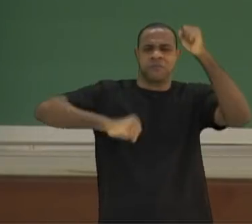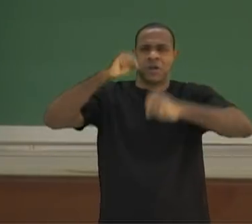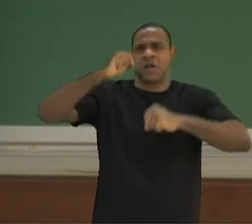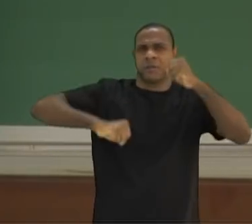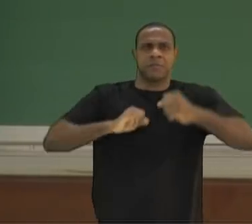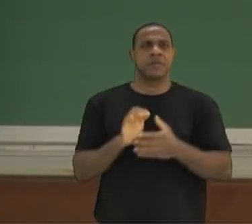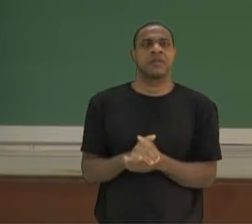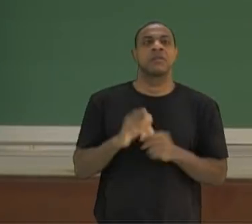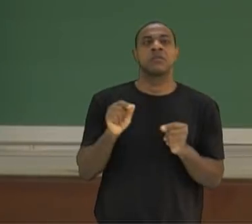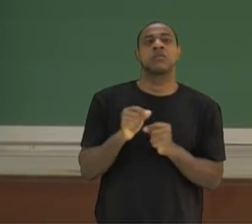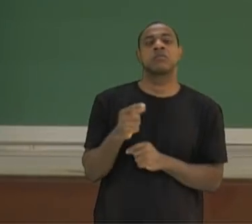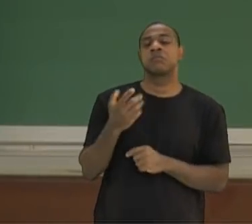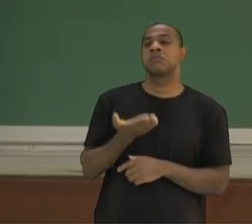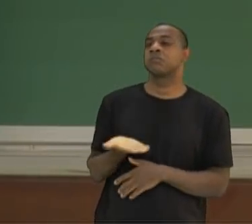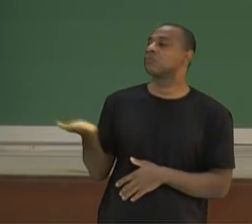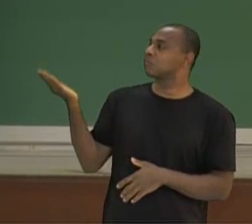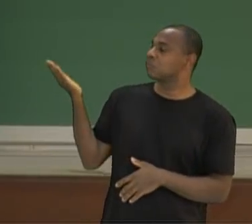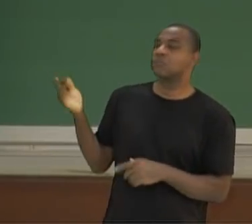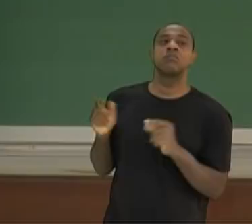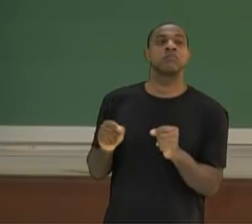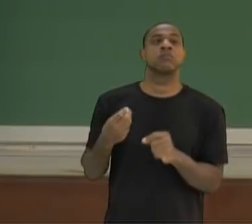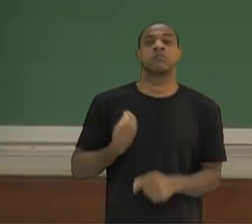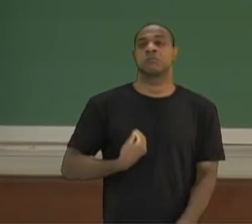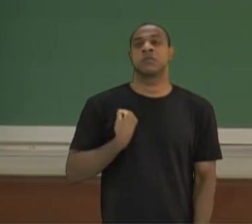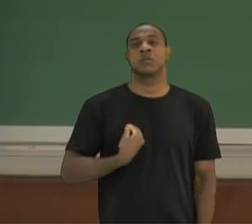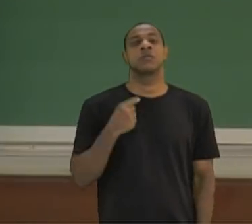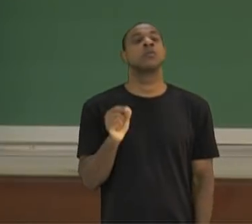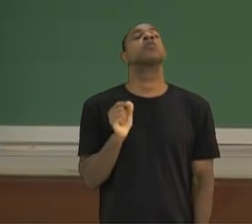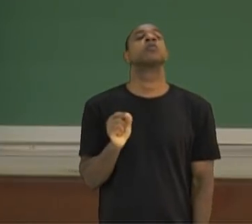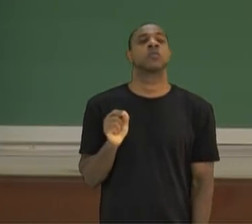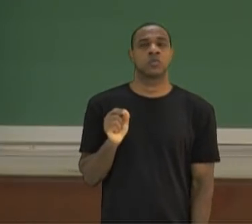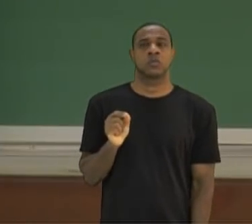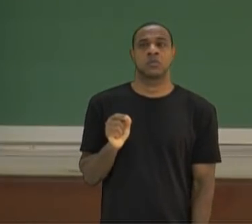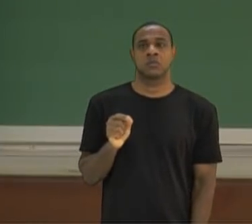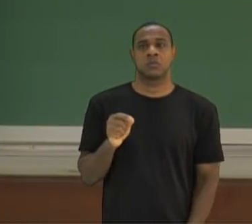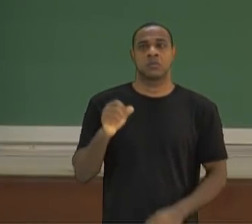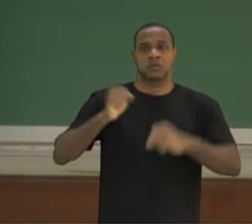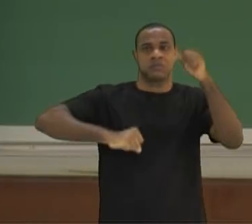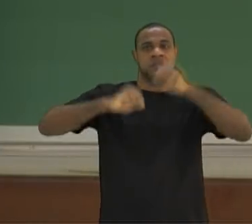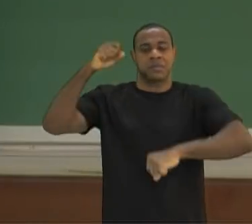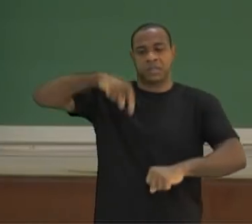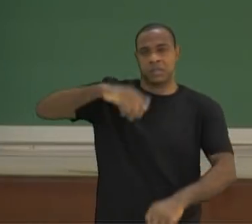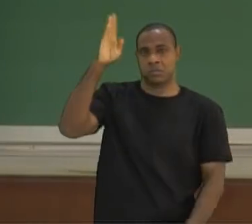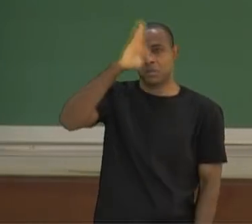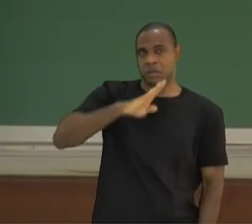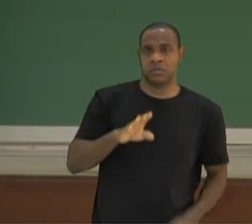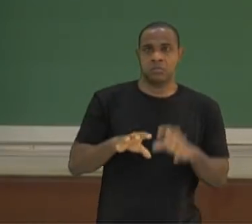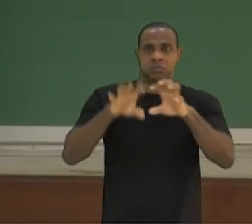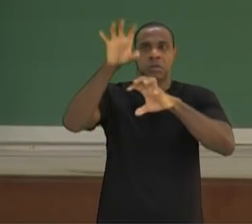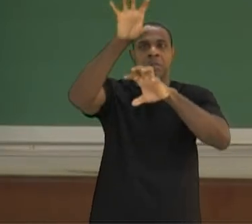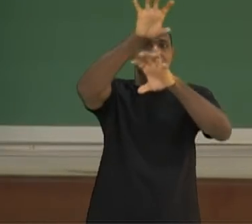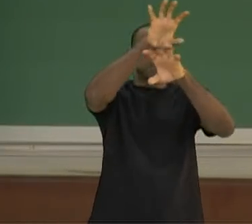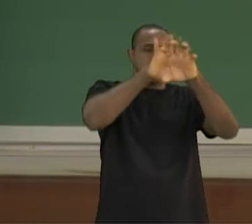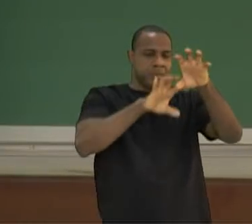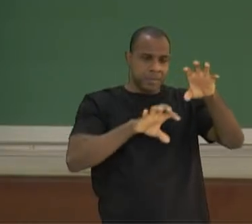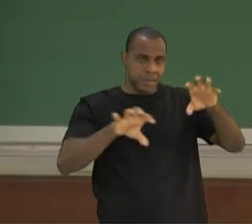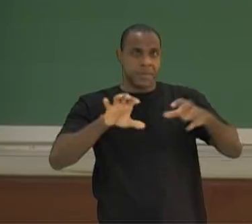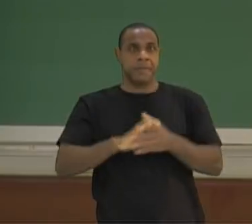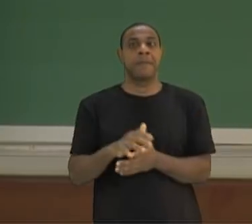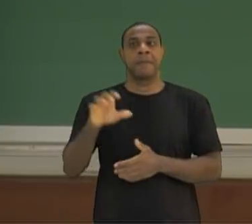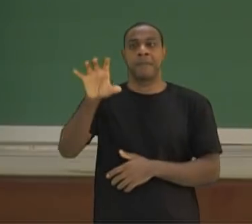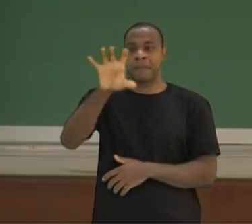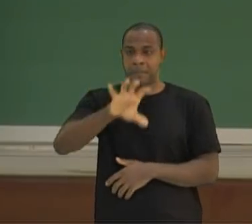isso vai refletir ali na presença das indústrias no Brasil, dividido por região. Então, o que nós vamos ter ali no